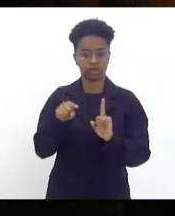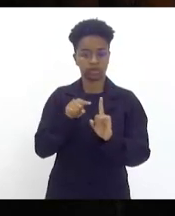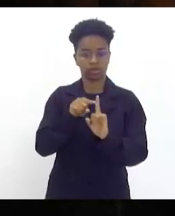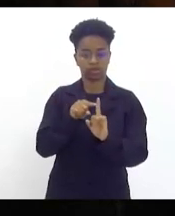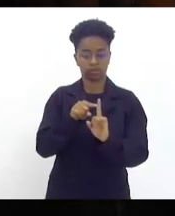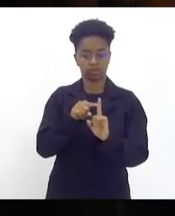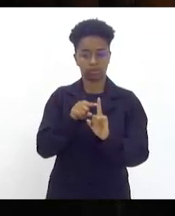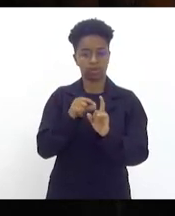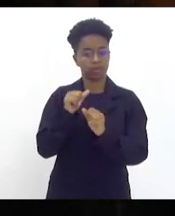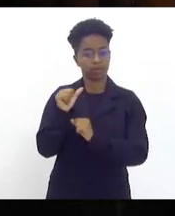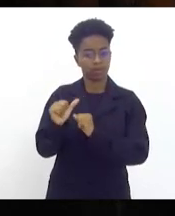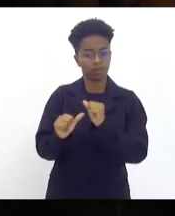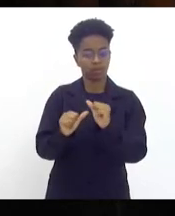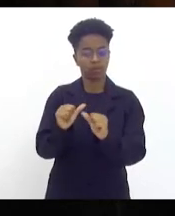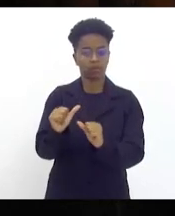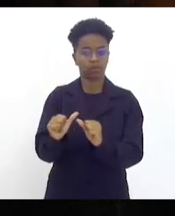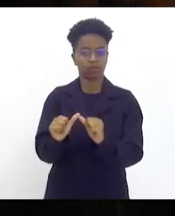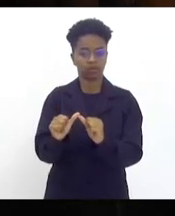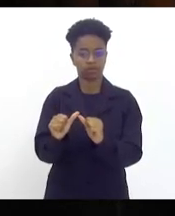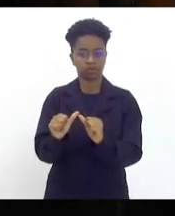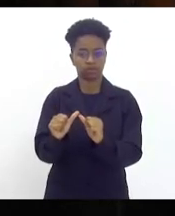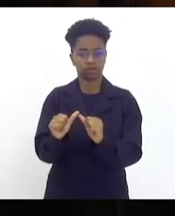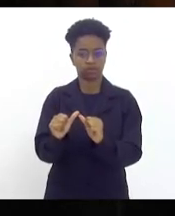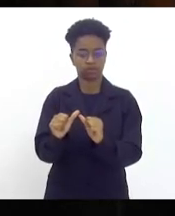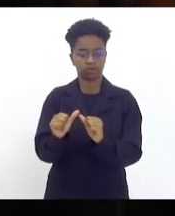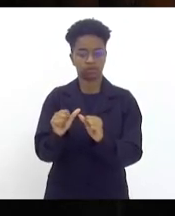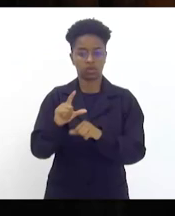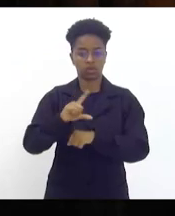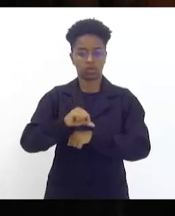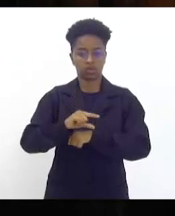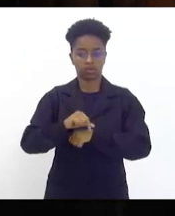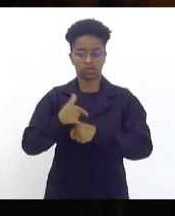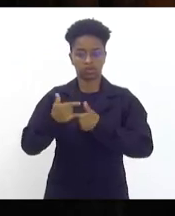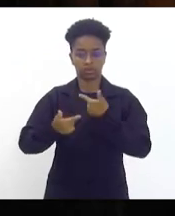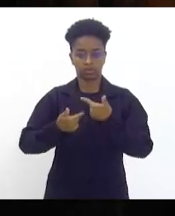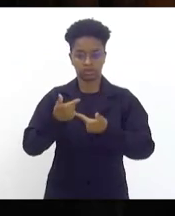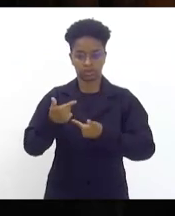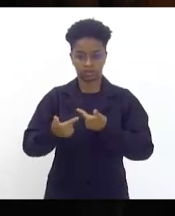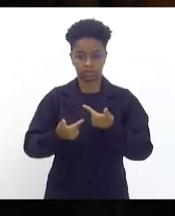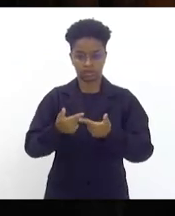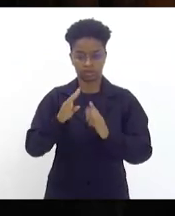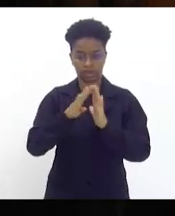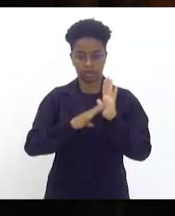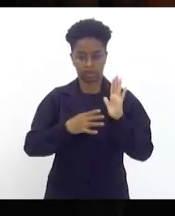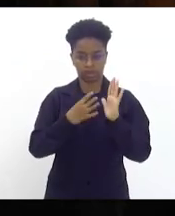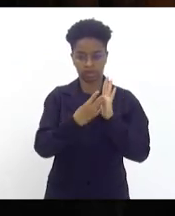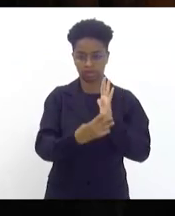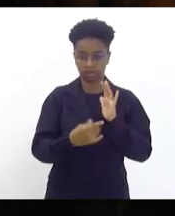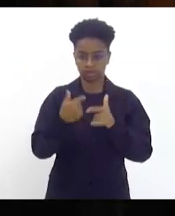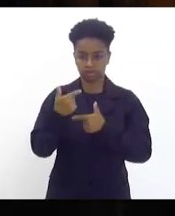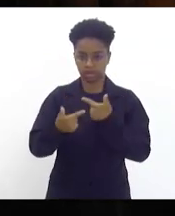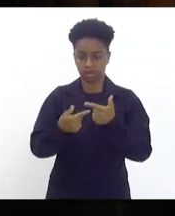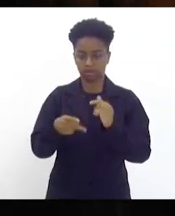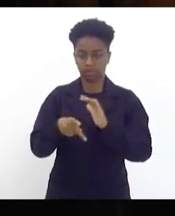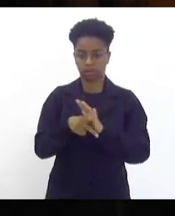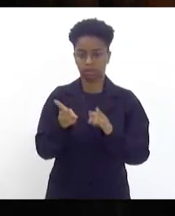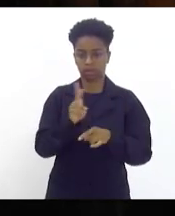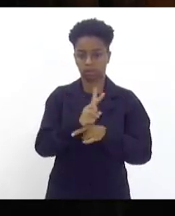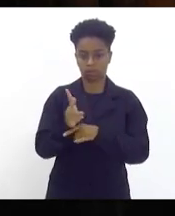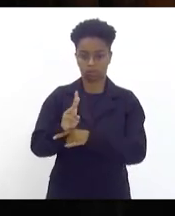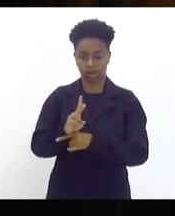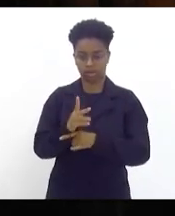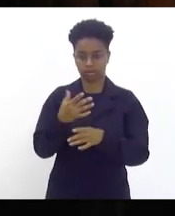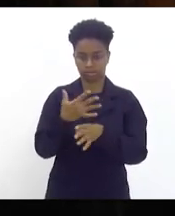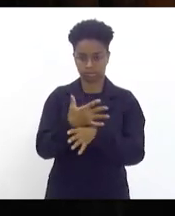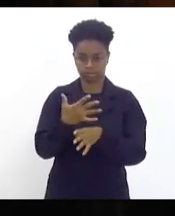alterar a carga de trabalho a escala da guarda municipal da cidade